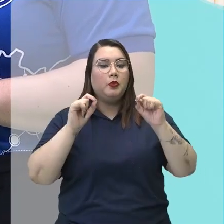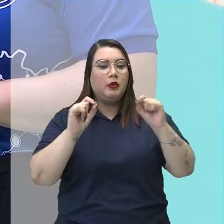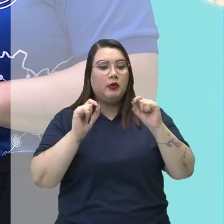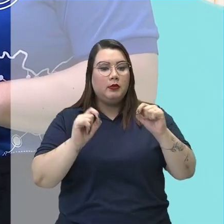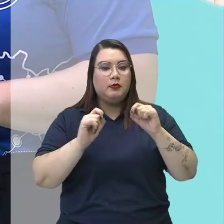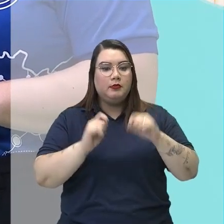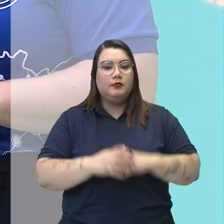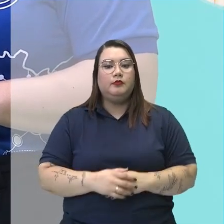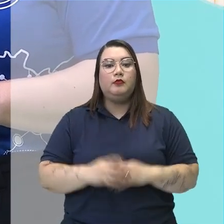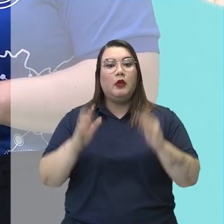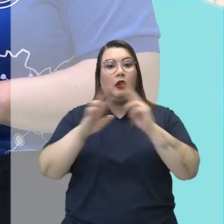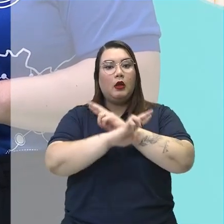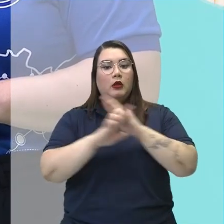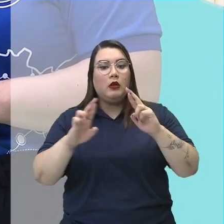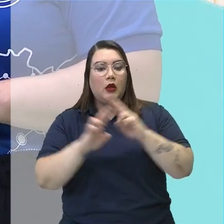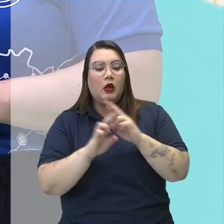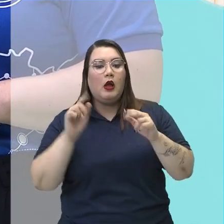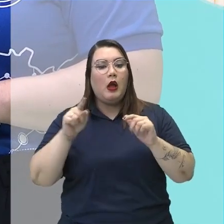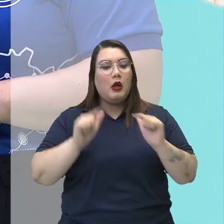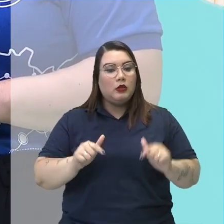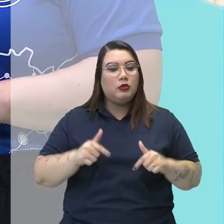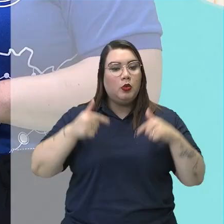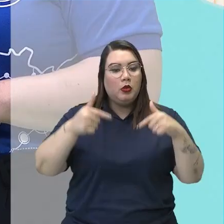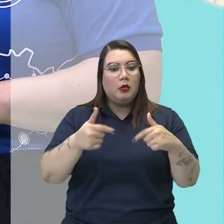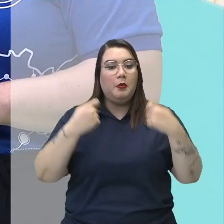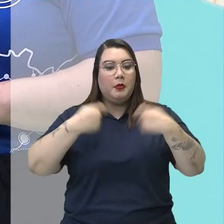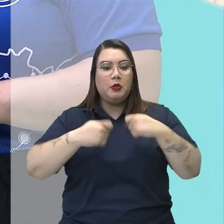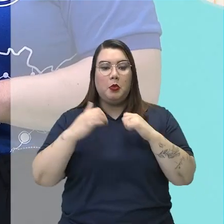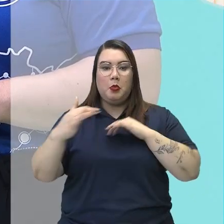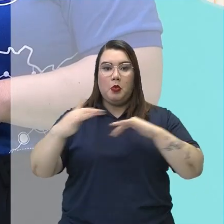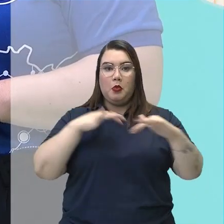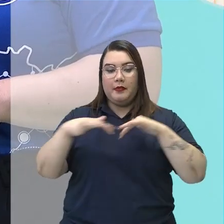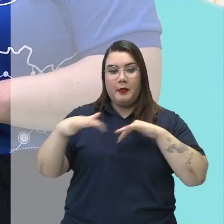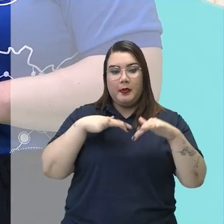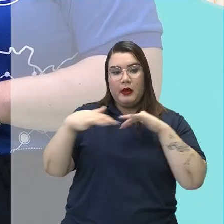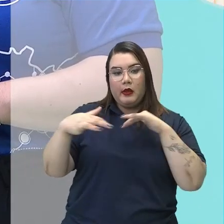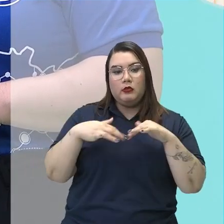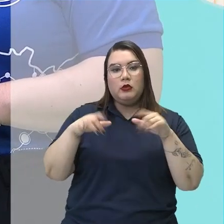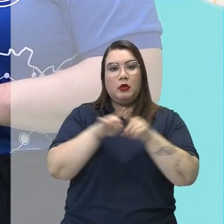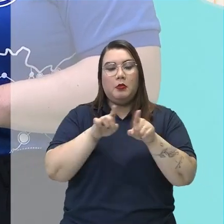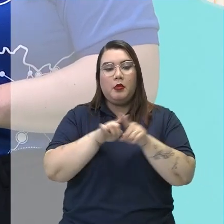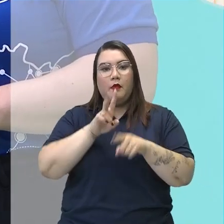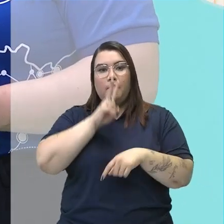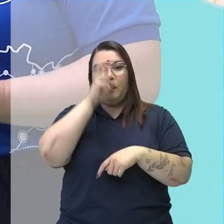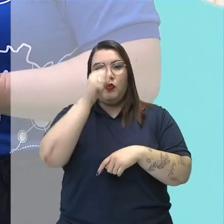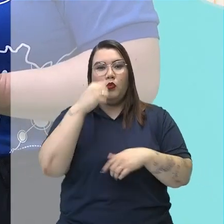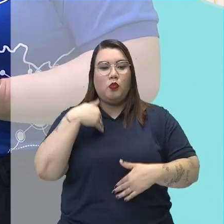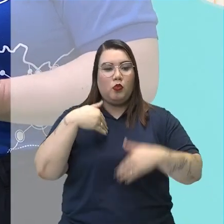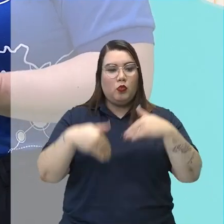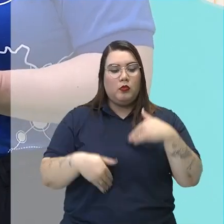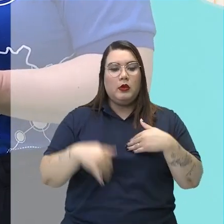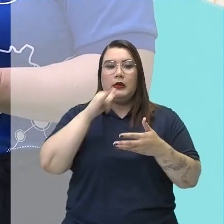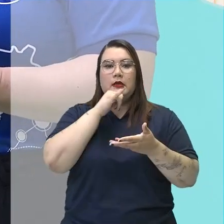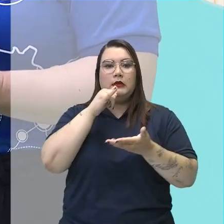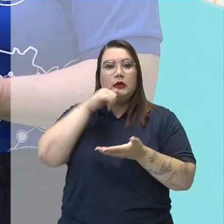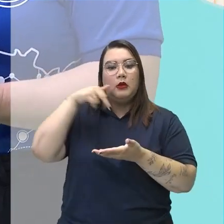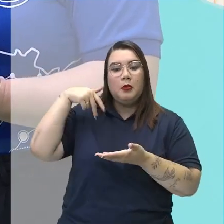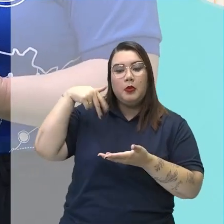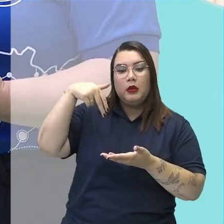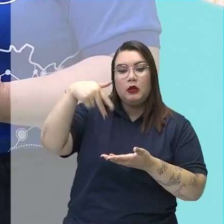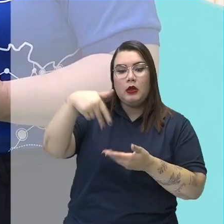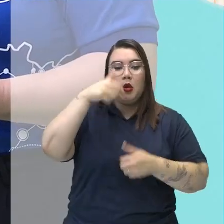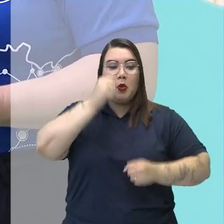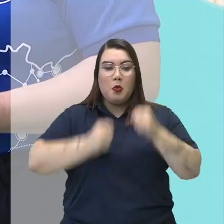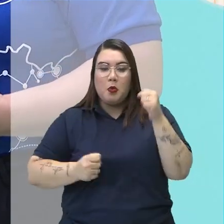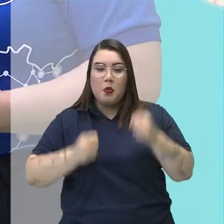lazer ativo está relacionado às atividades que requerem movimento e esforço físico, como andar,